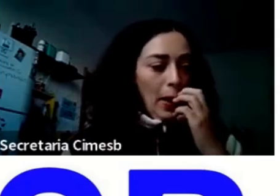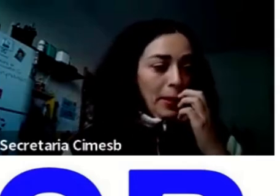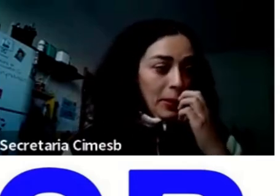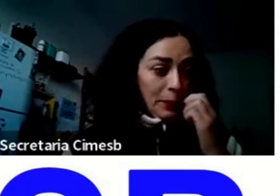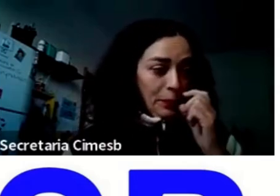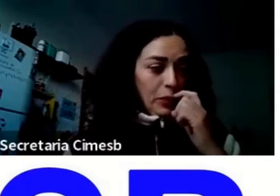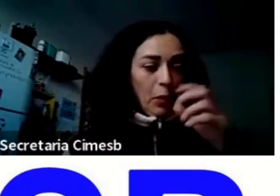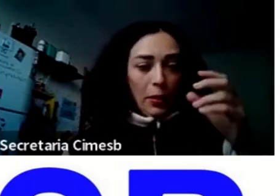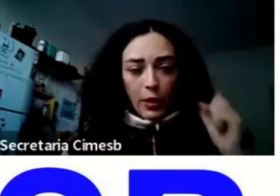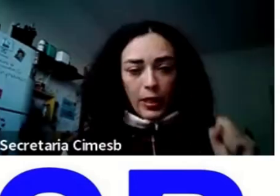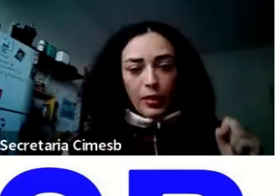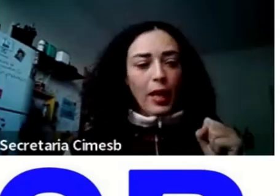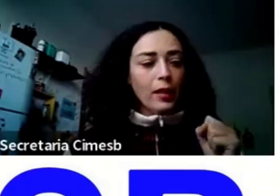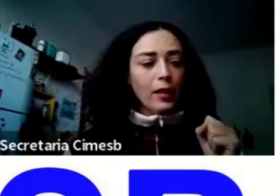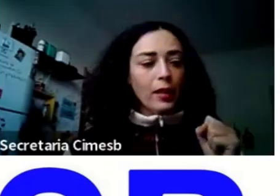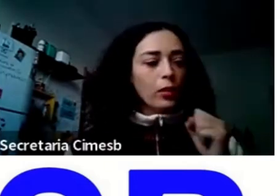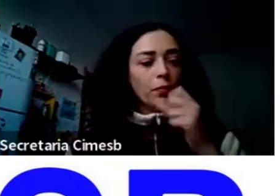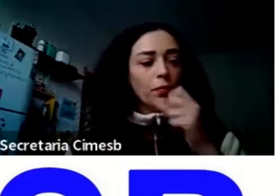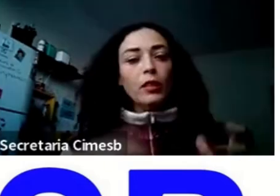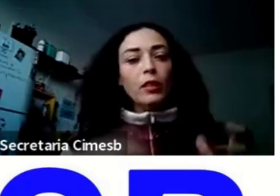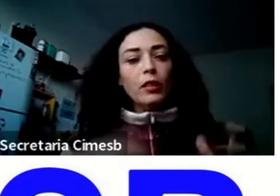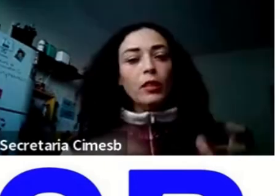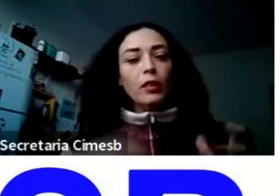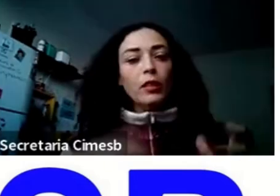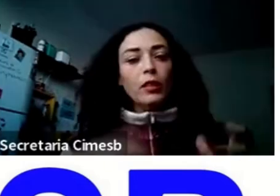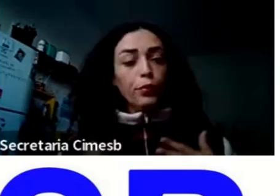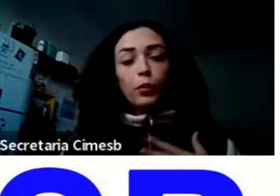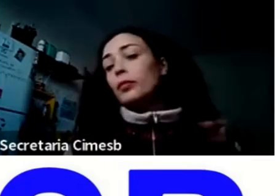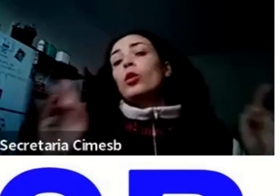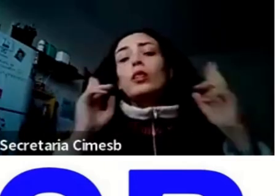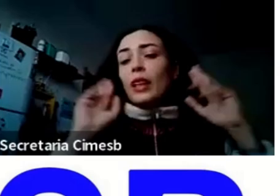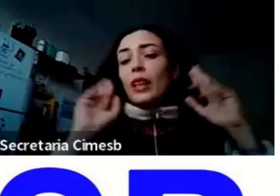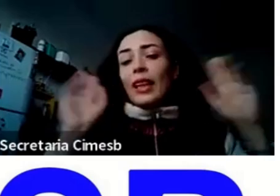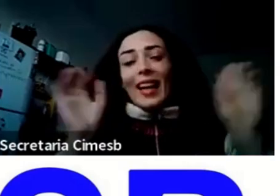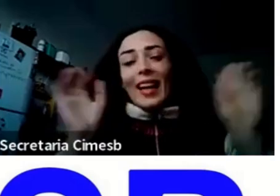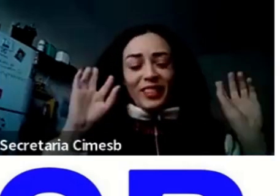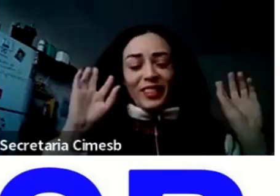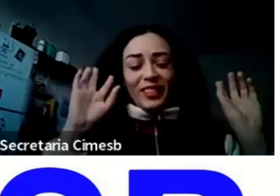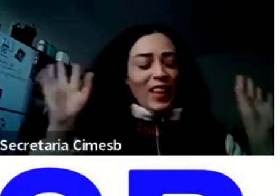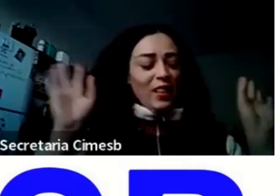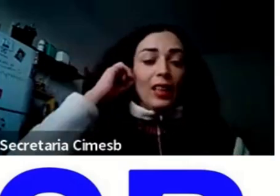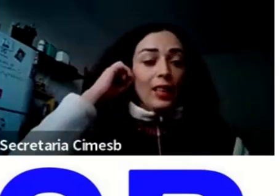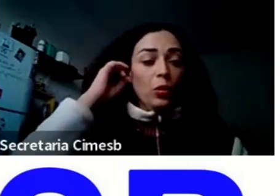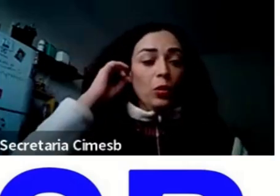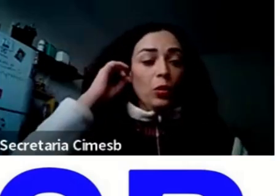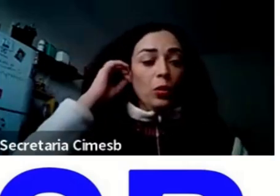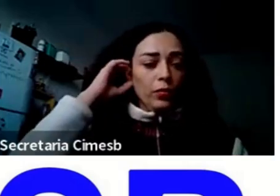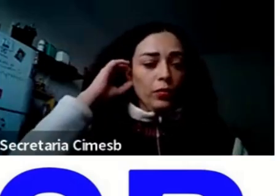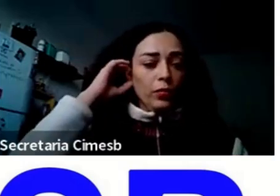um material, mas só para conhecimento. Tem um surdo profundo que não escuta nada, zero.